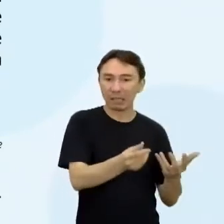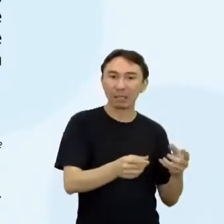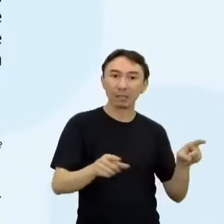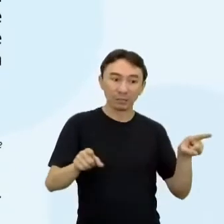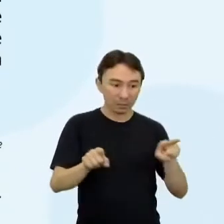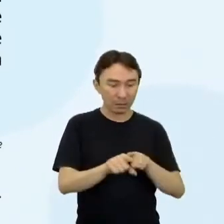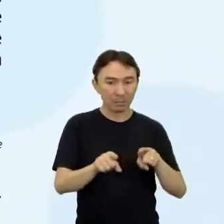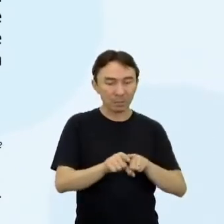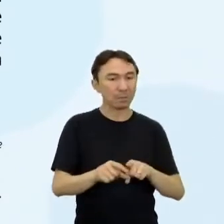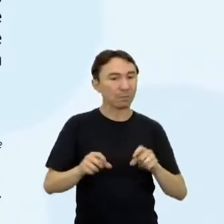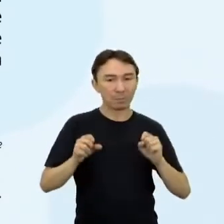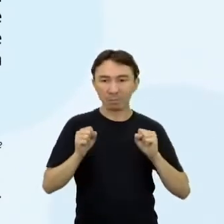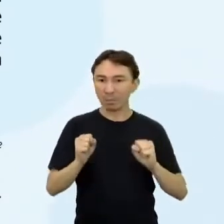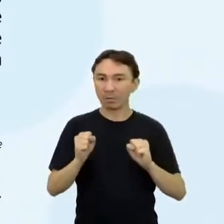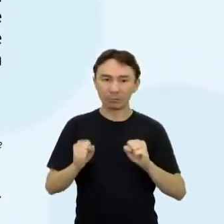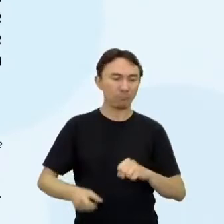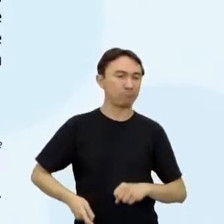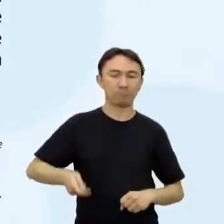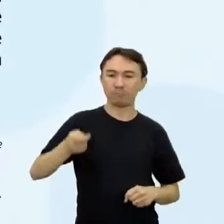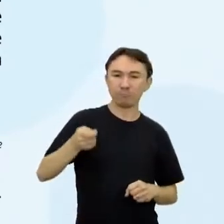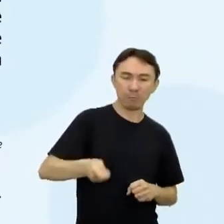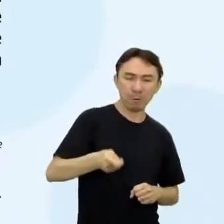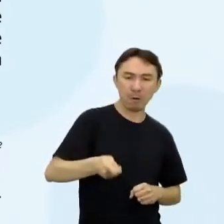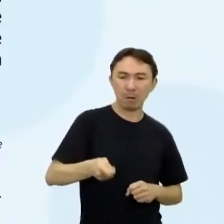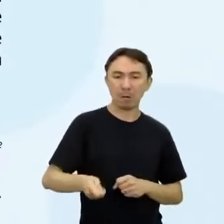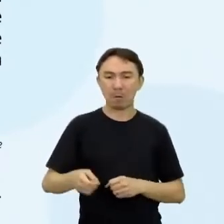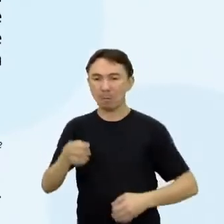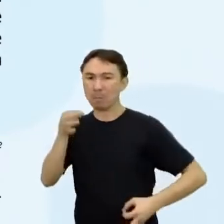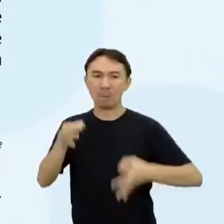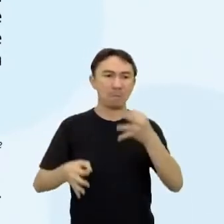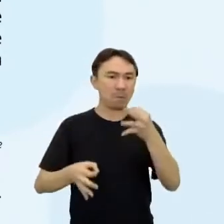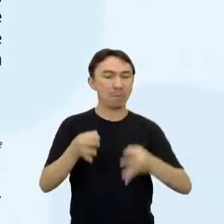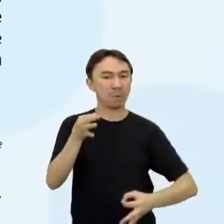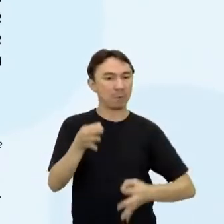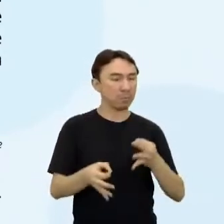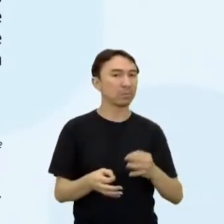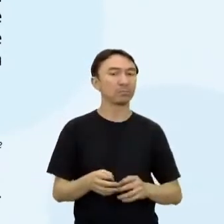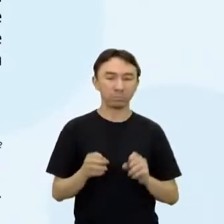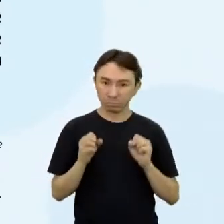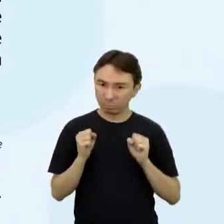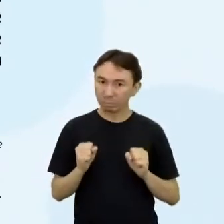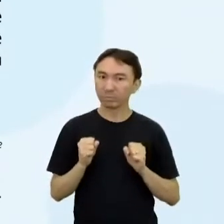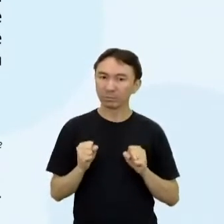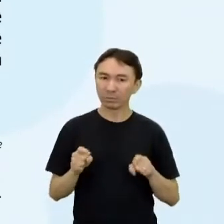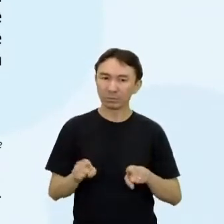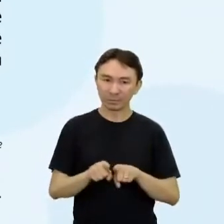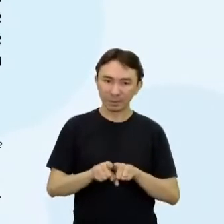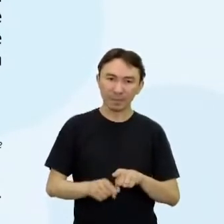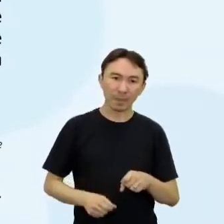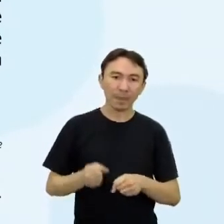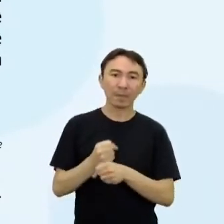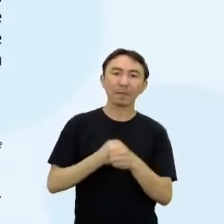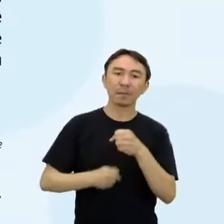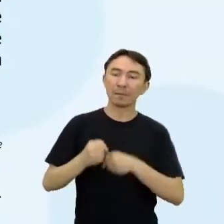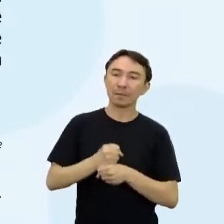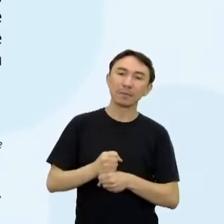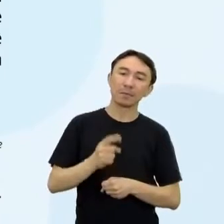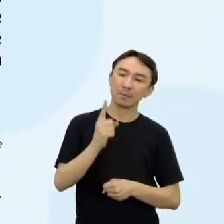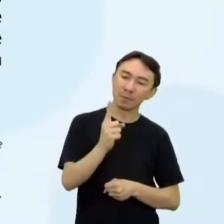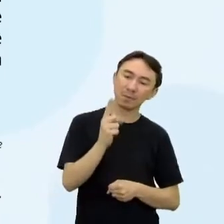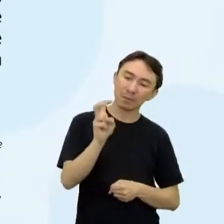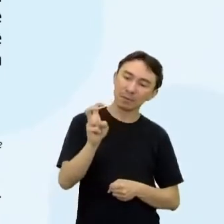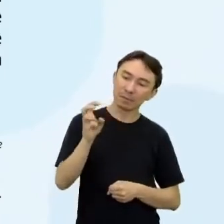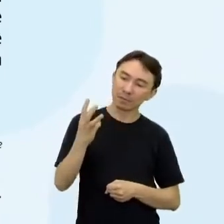ali nas suas capitanias. Então, olha só, de 1534 a 1536, nós temos aqui